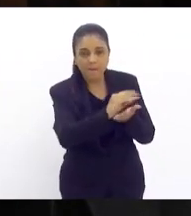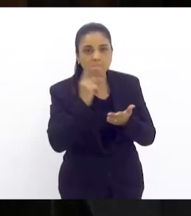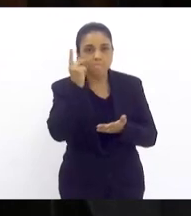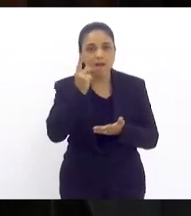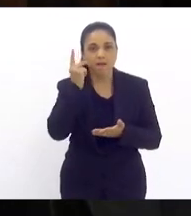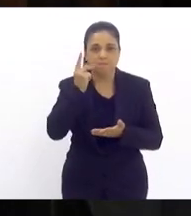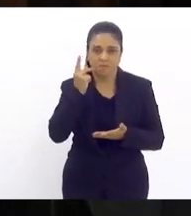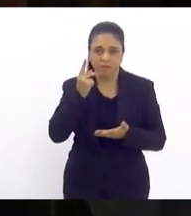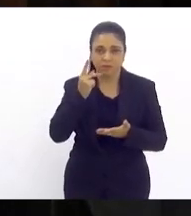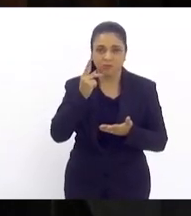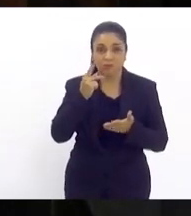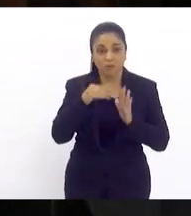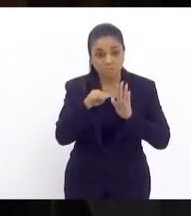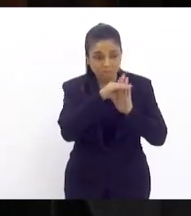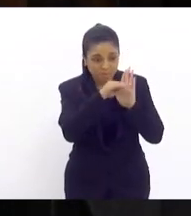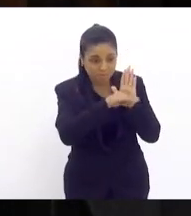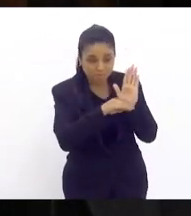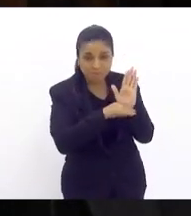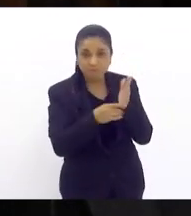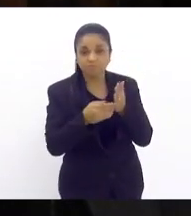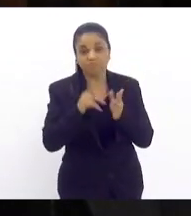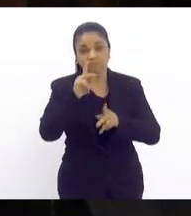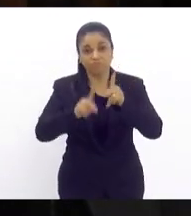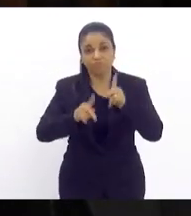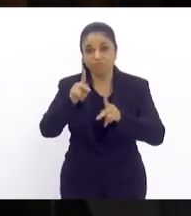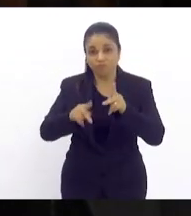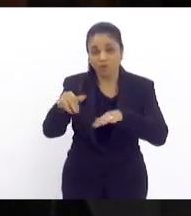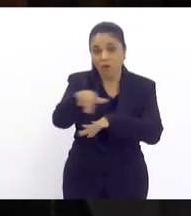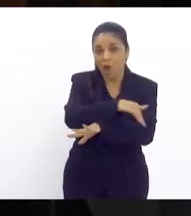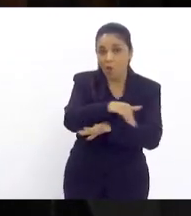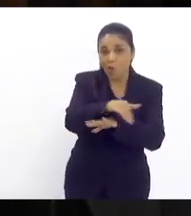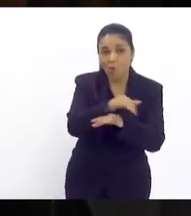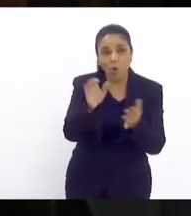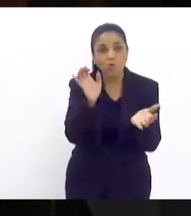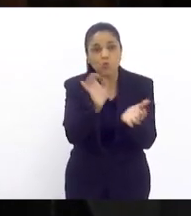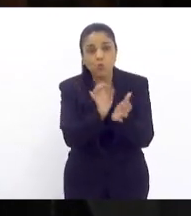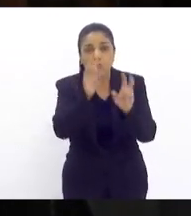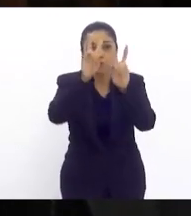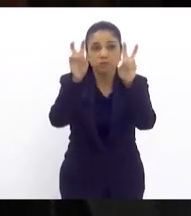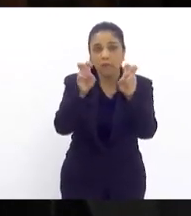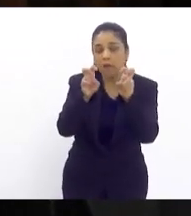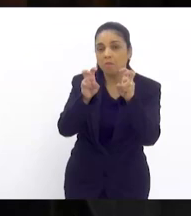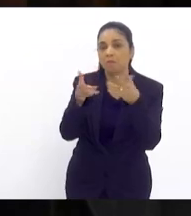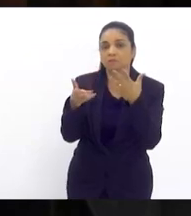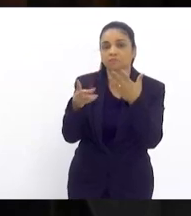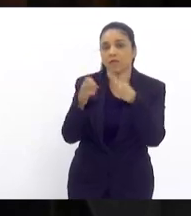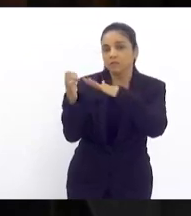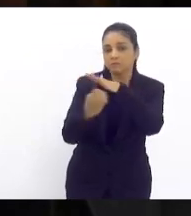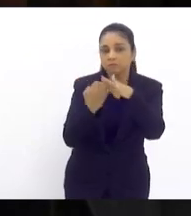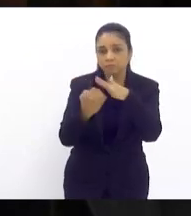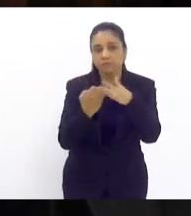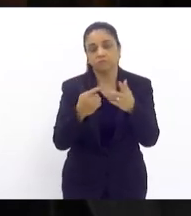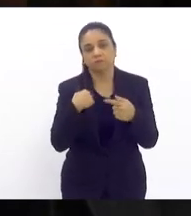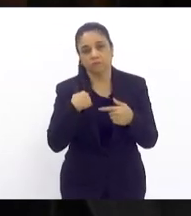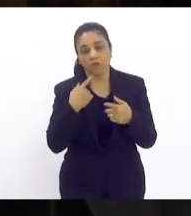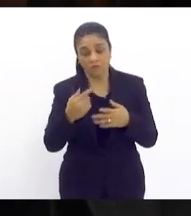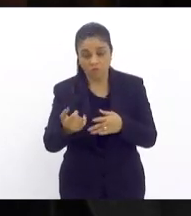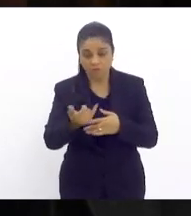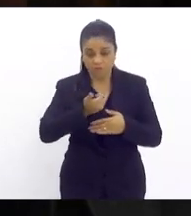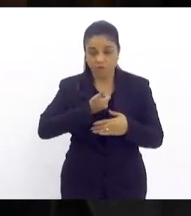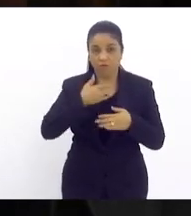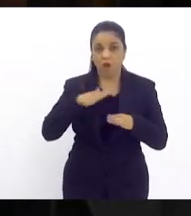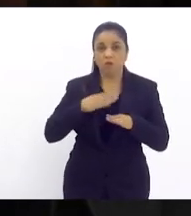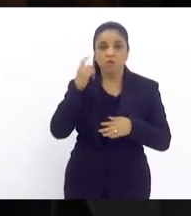expressão da vontade das ruas porque as ruas aos temas os grupos as organizações falam conosco que estamos na ponta então